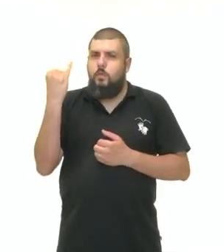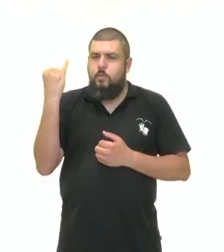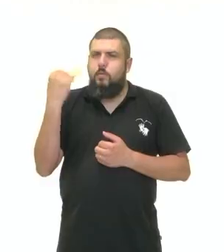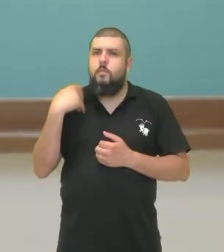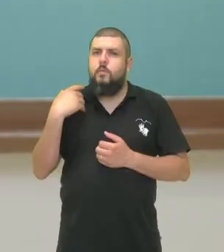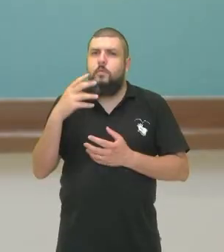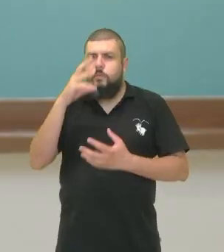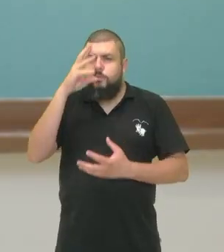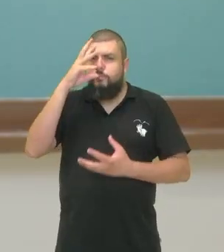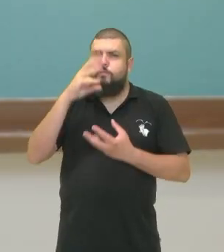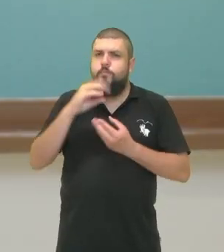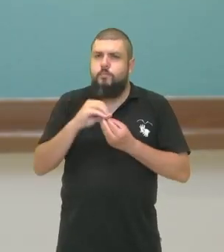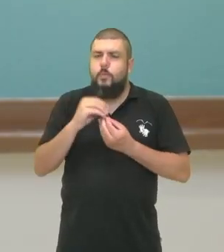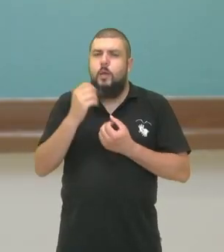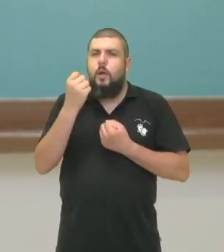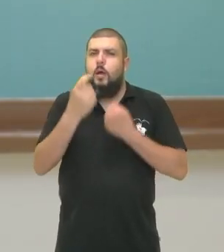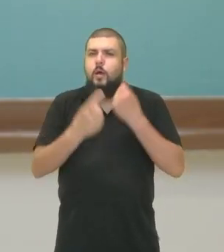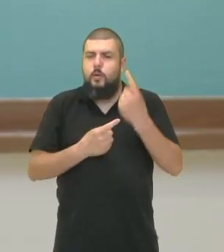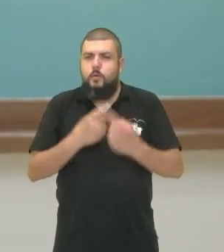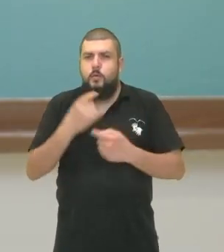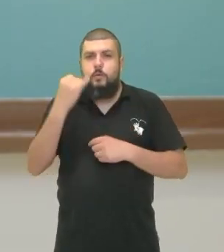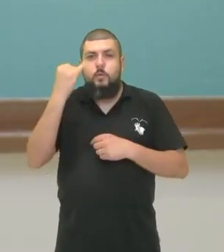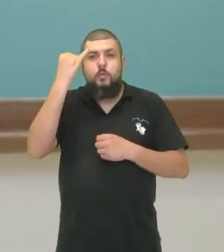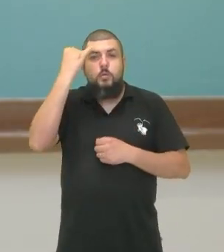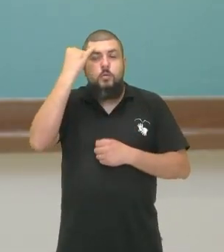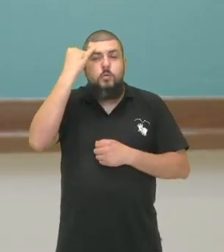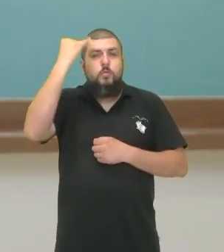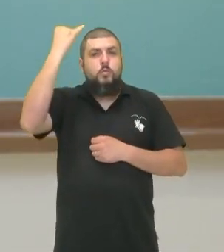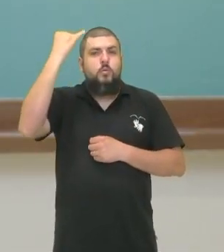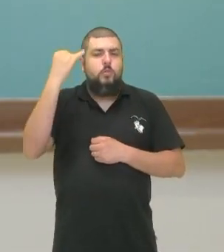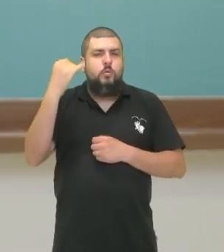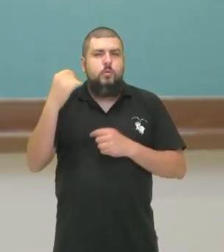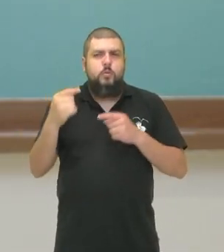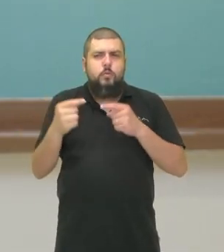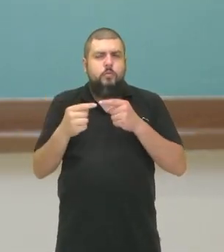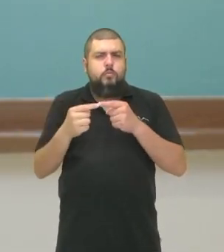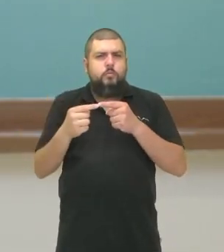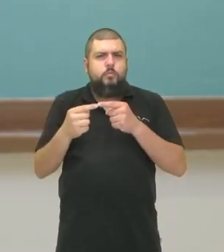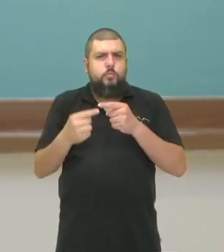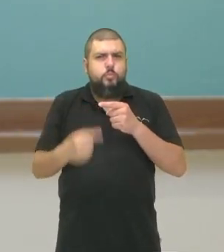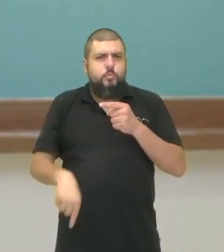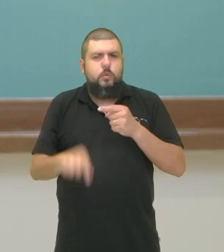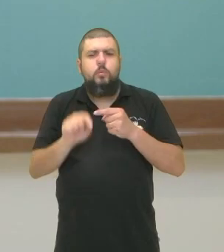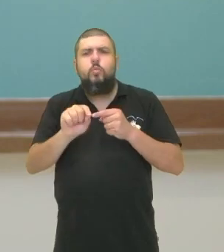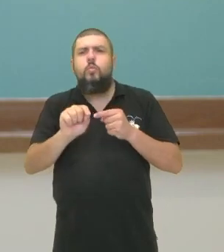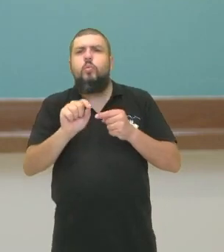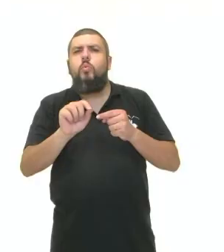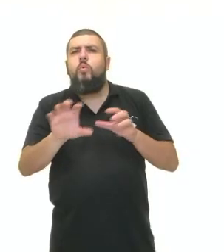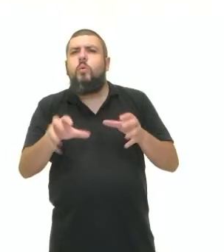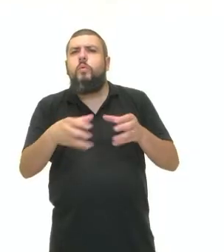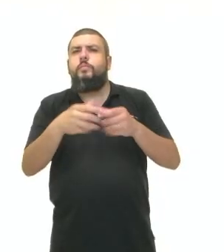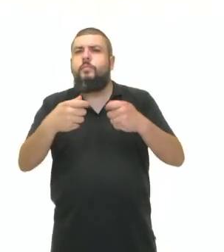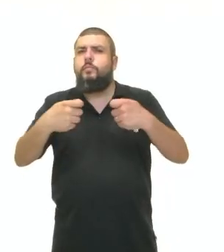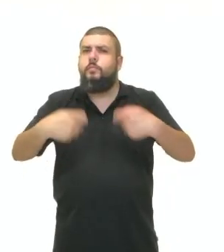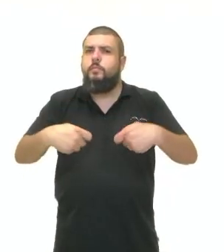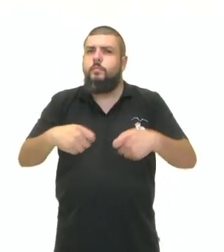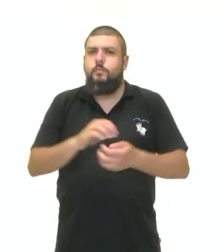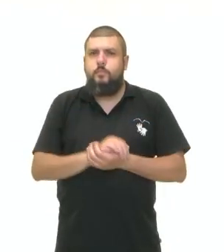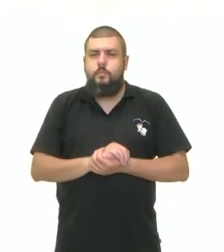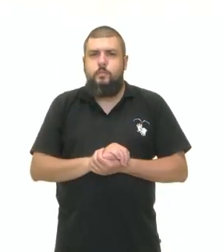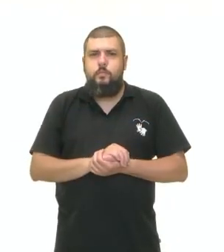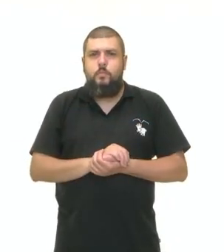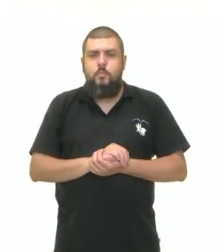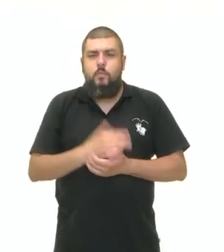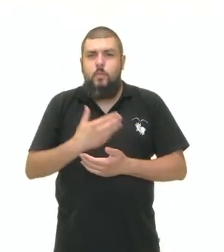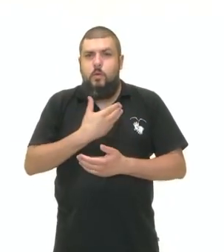isso, mesmo às vezes que essas ideologias não correspondam às vezes com que de uma necessidade de uma realidade. O Estado e a política possuem